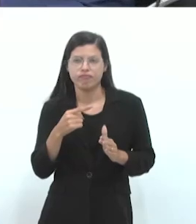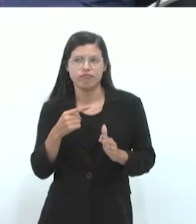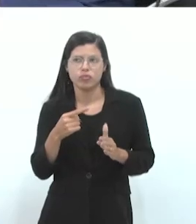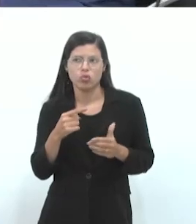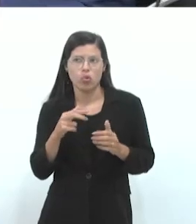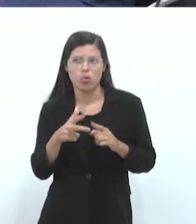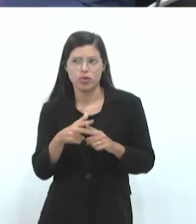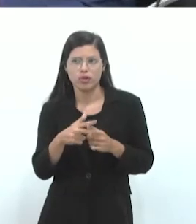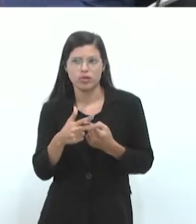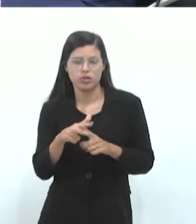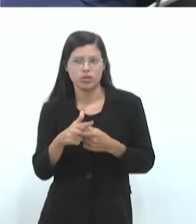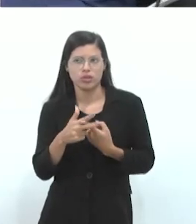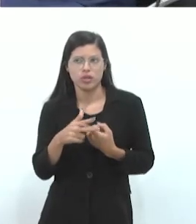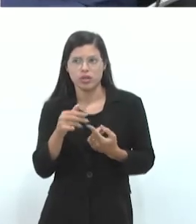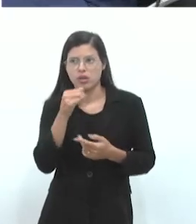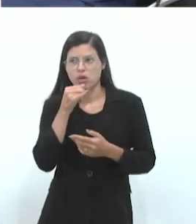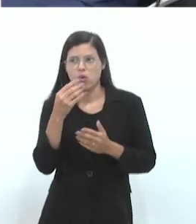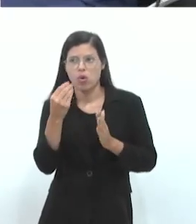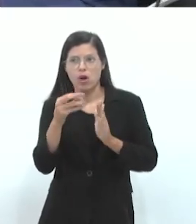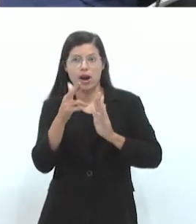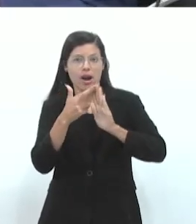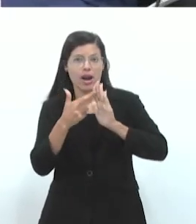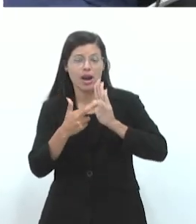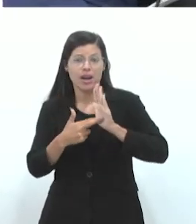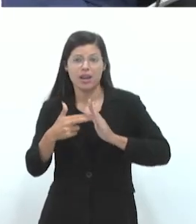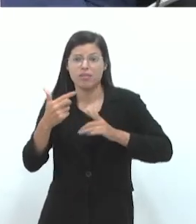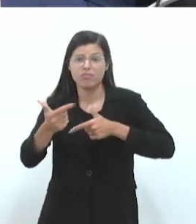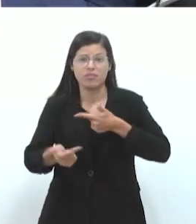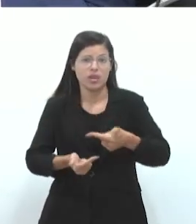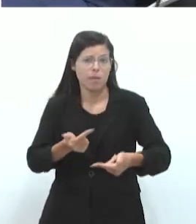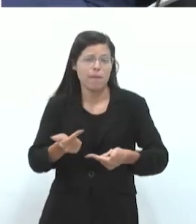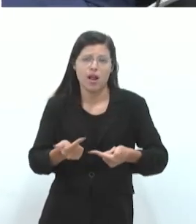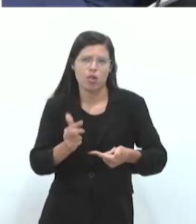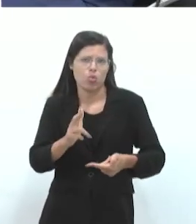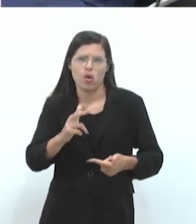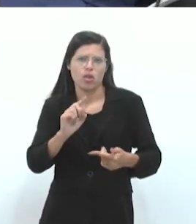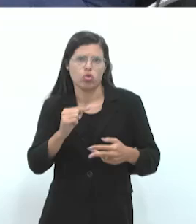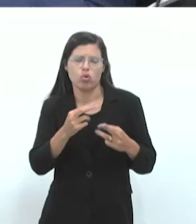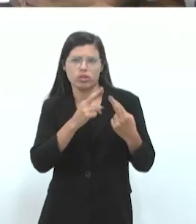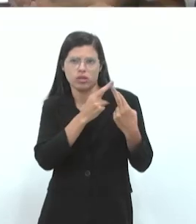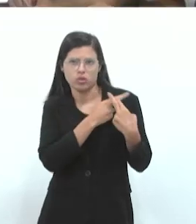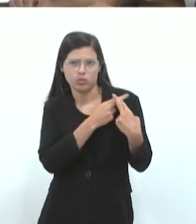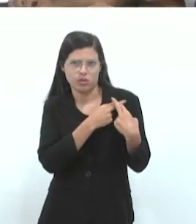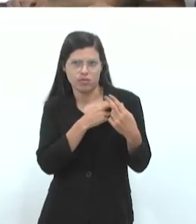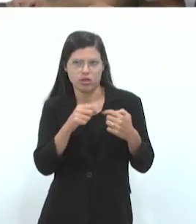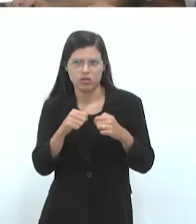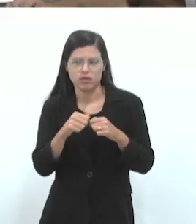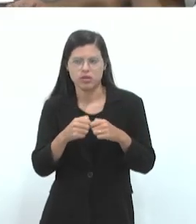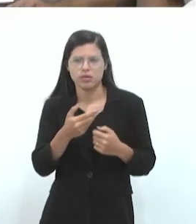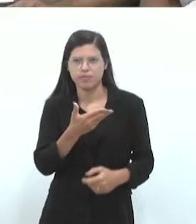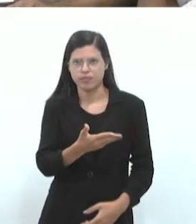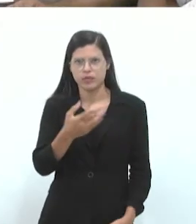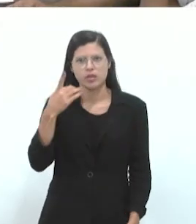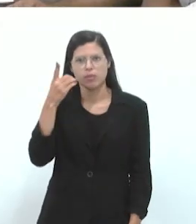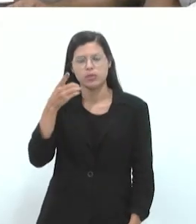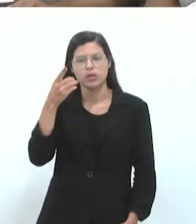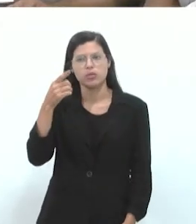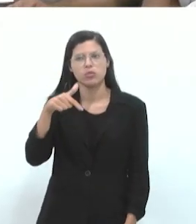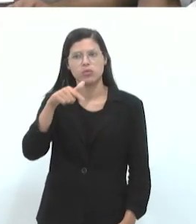exemplo, que bota regras do trabalho que a gente não tem competência de fazer, da organização do trabalho. Deputado Luiz Paulo. deputado Amorim, um